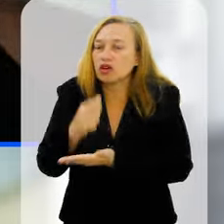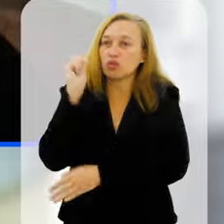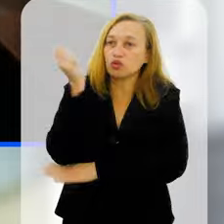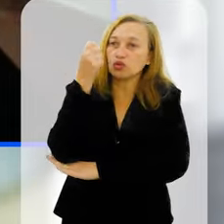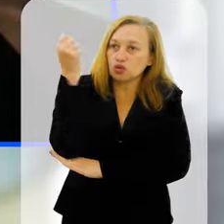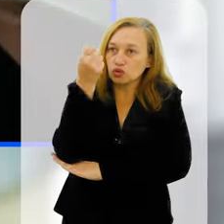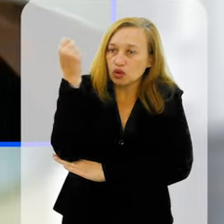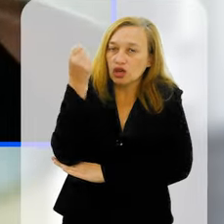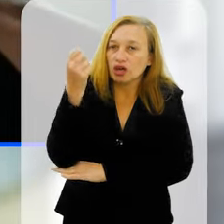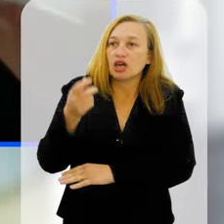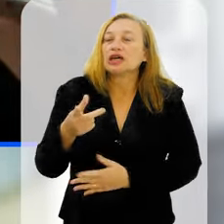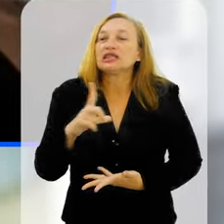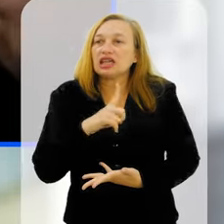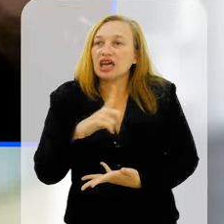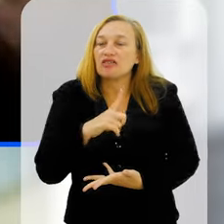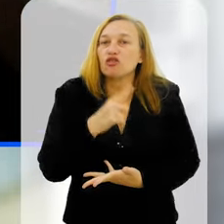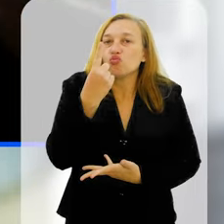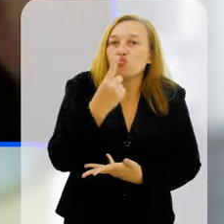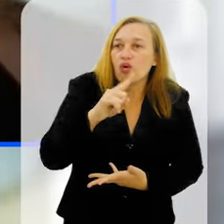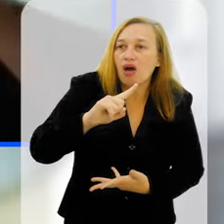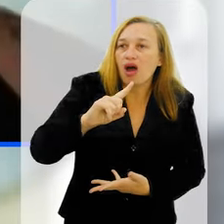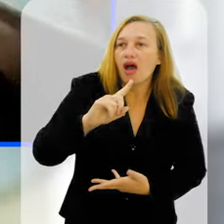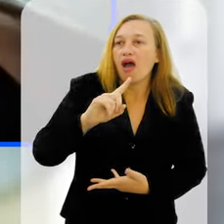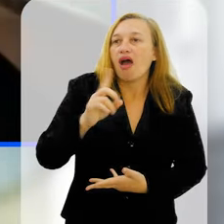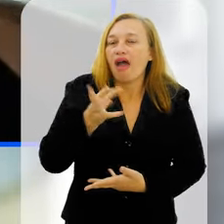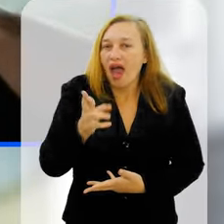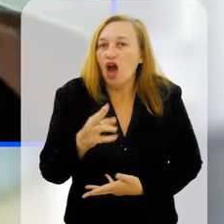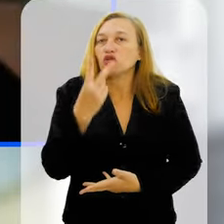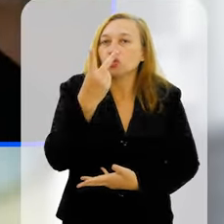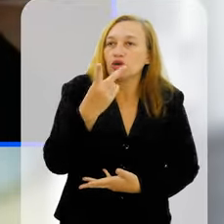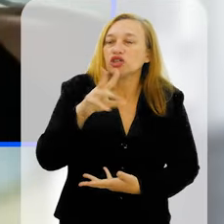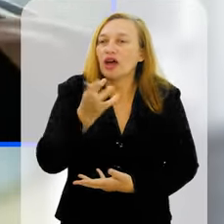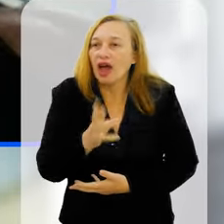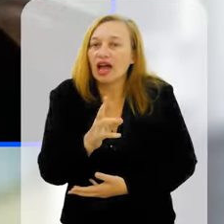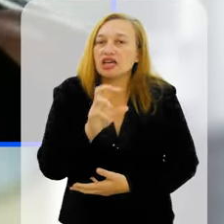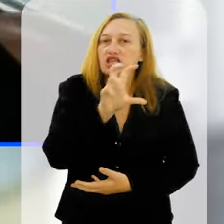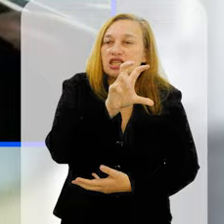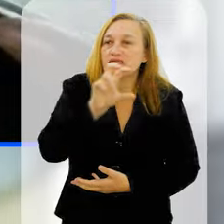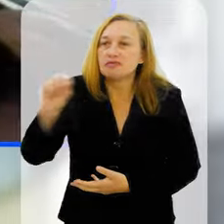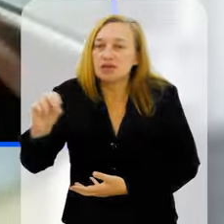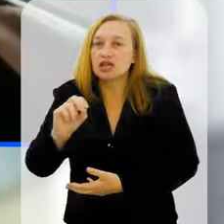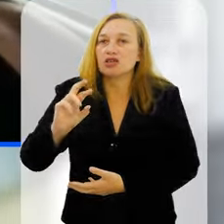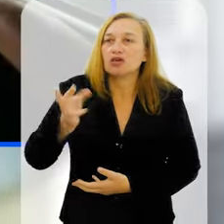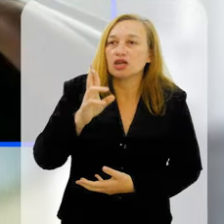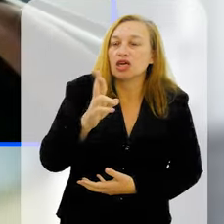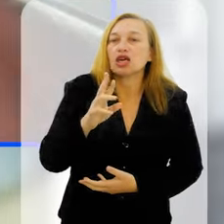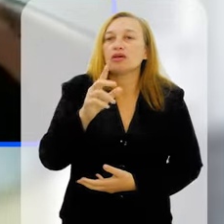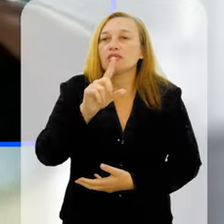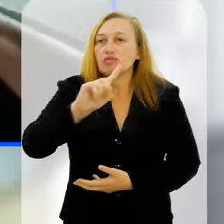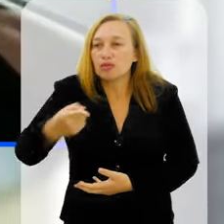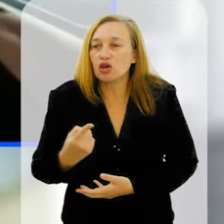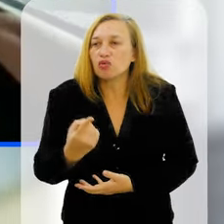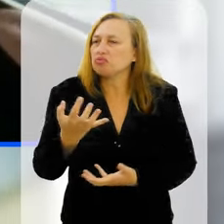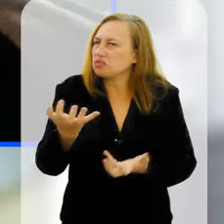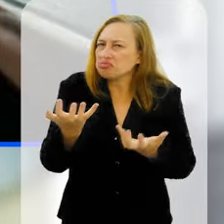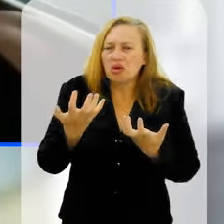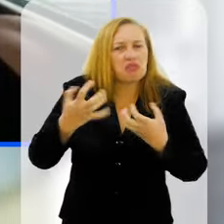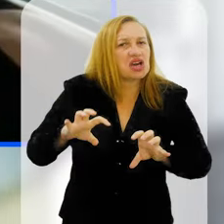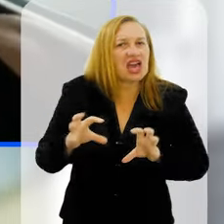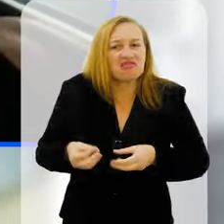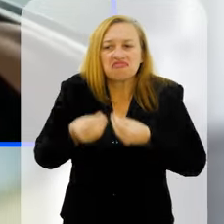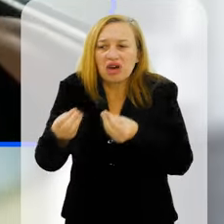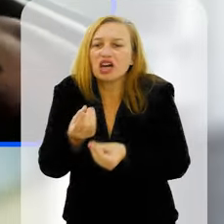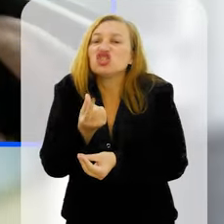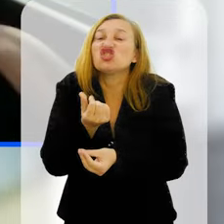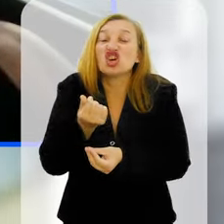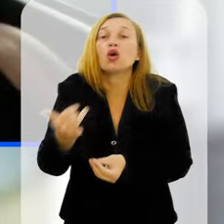para o senhor. Eu falei, meu irmão, R$ 1, R$ 2. A gente teve doação de R$ 1, a gente teve de dois, a gente teve de 500, a gente teve de 1.000. O importante é ajudar. Ah, não quero dar dinheiro. Liga para